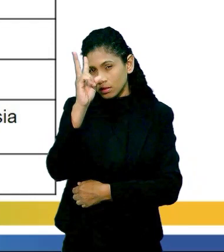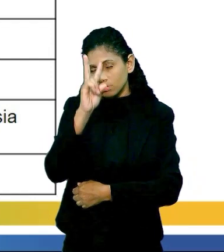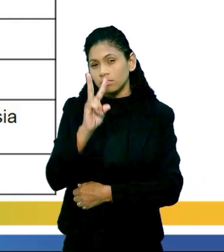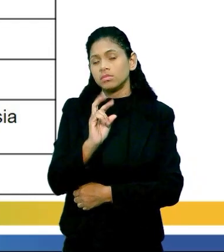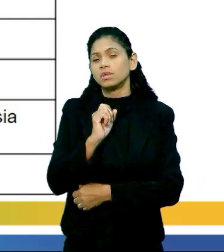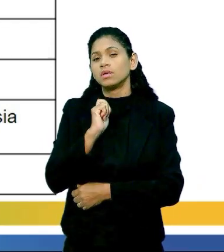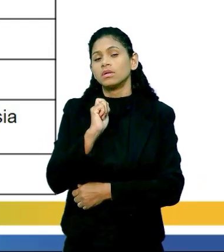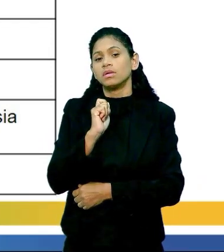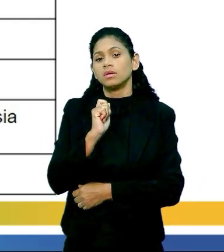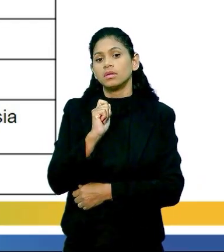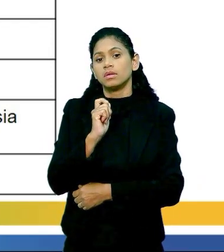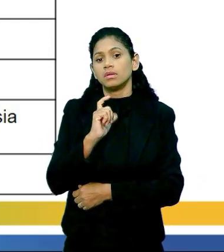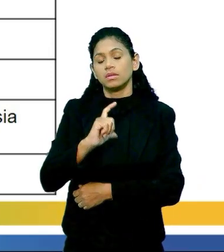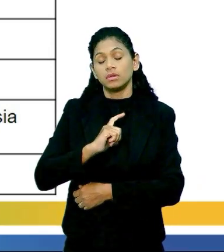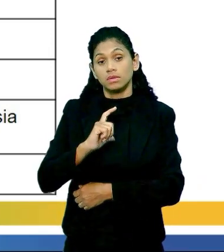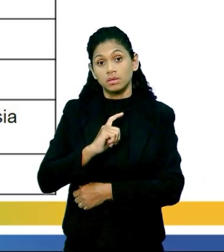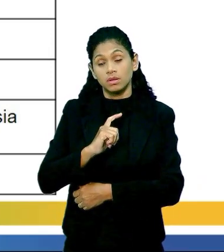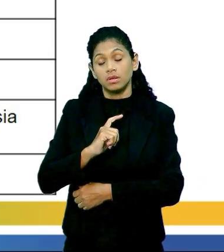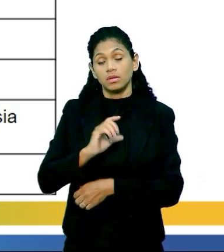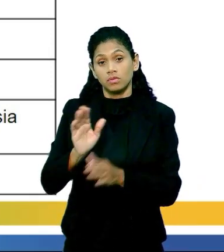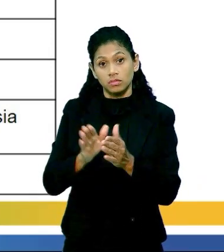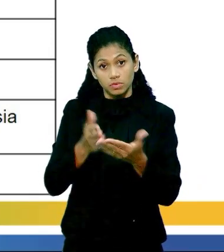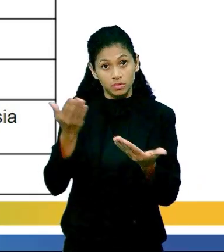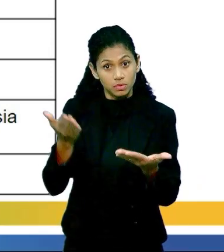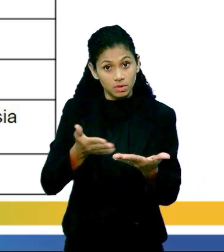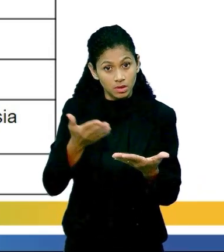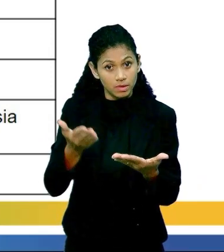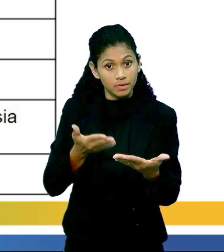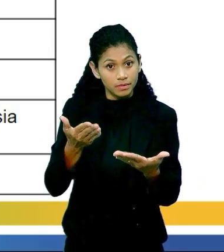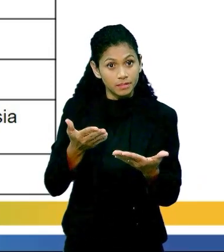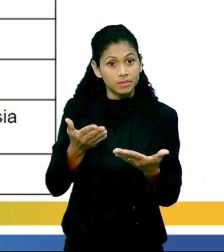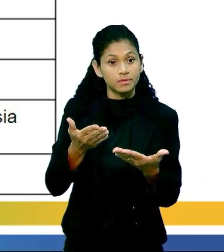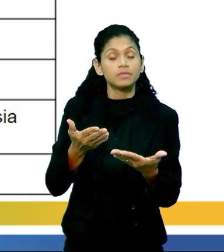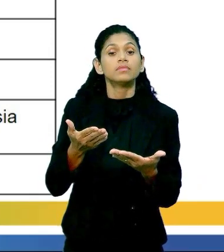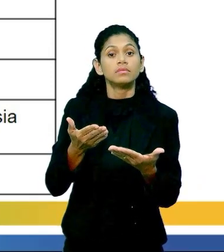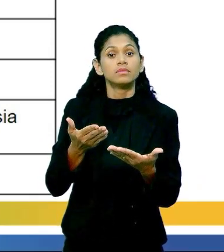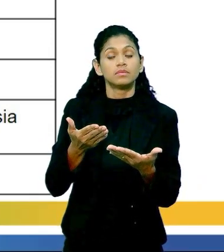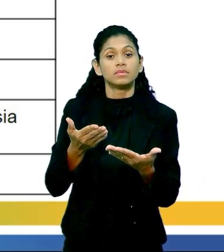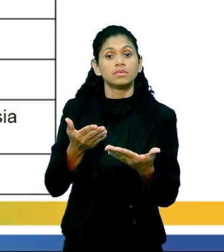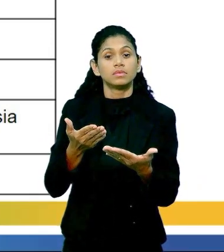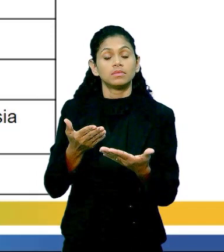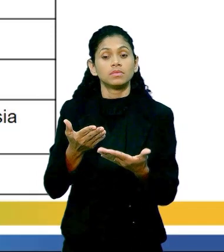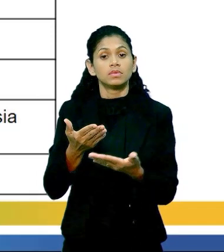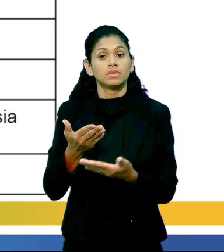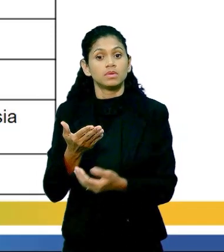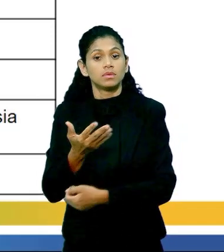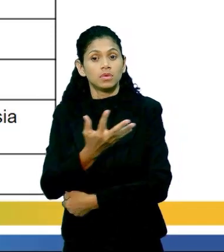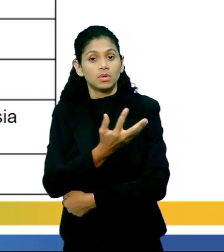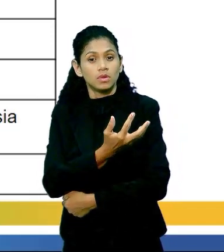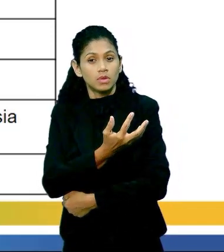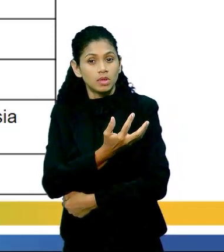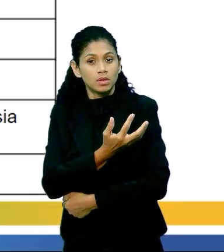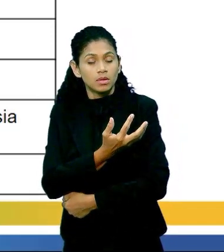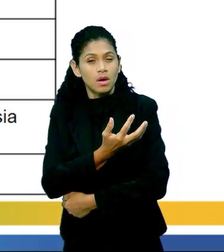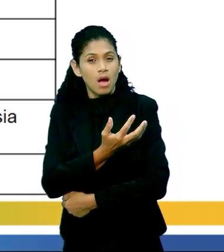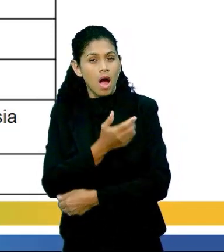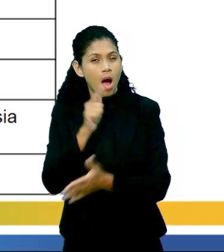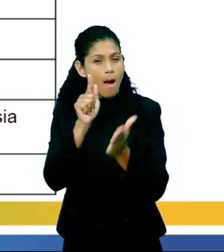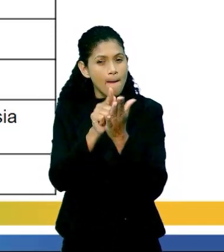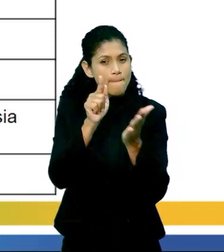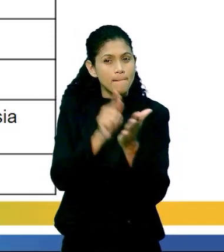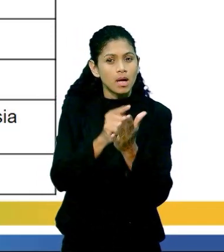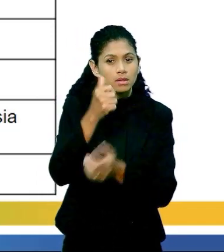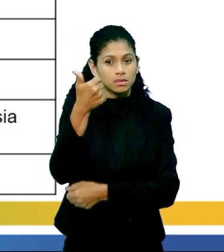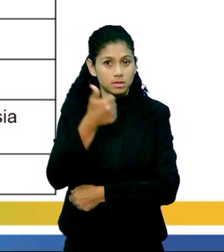aí com o livro Resolva Enem, tá? O volume 1, na página 117. Nós vamos trabalhar